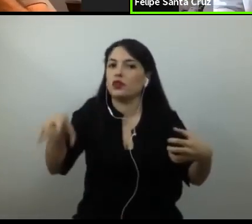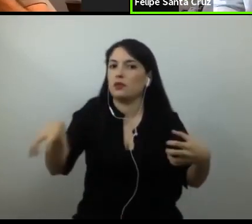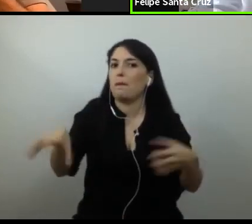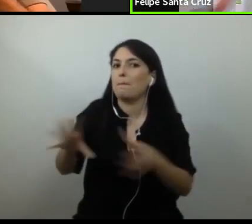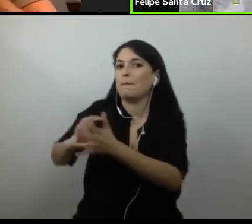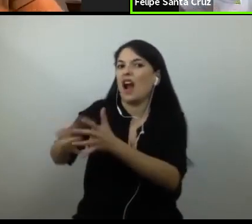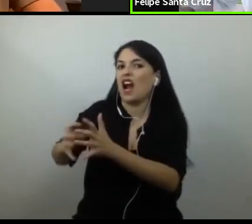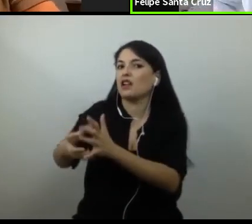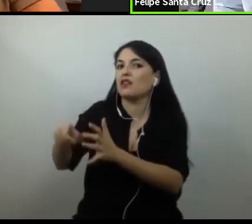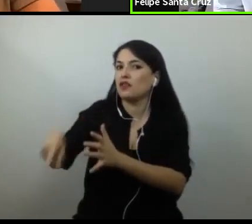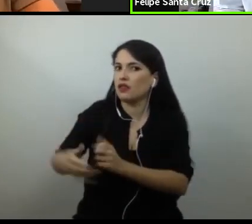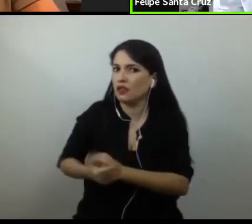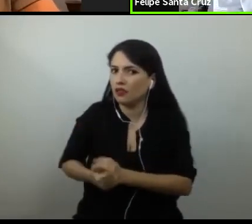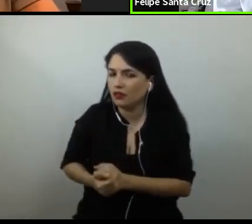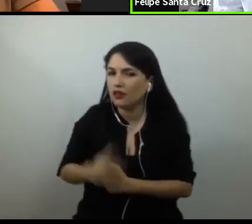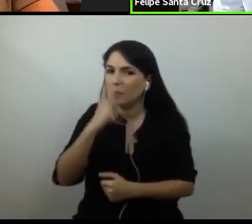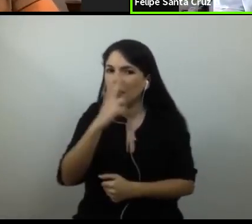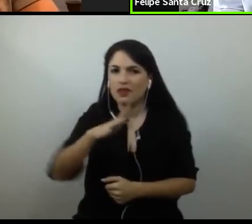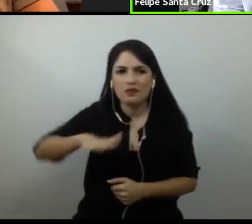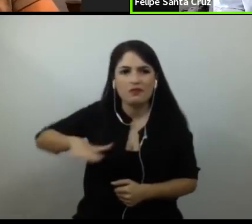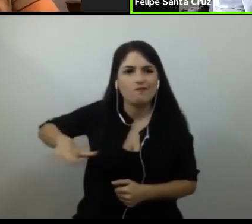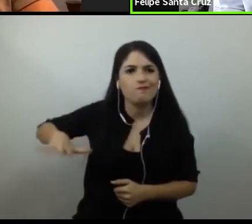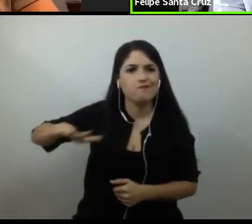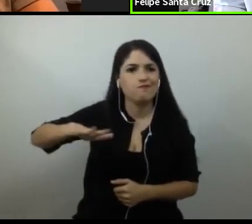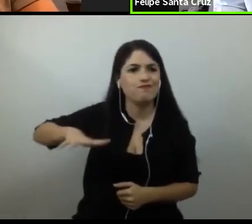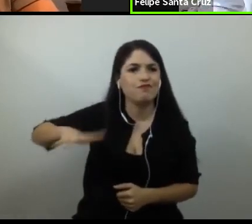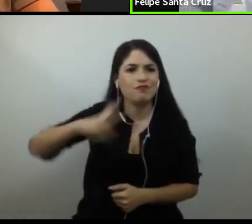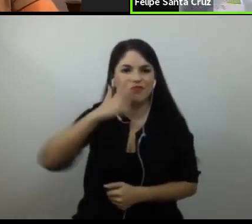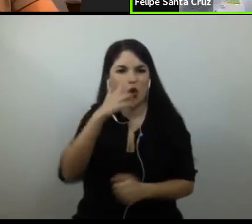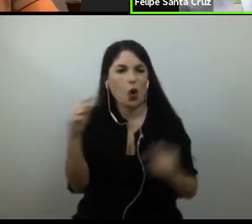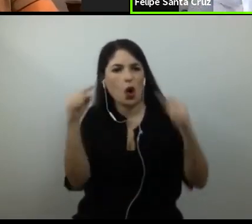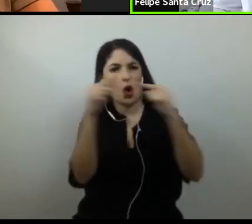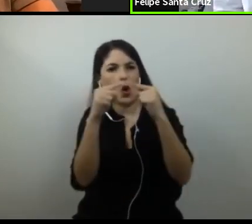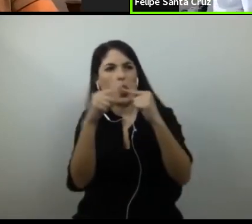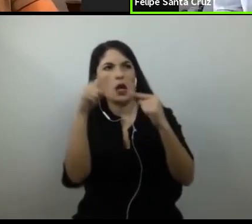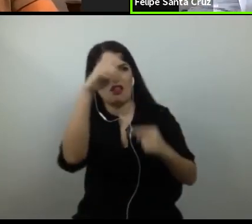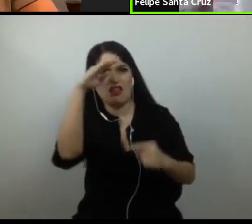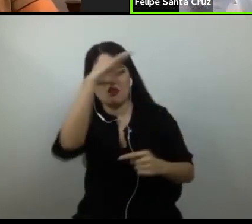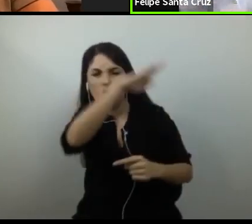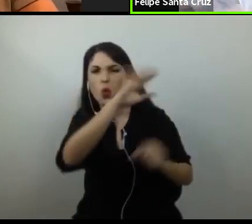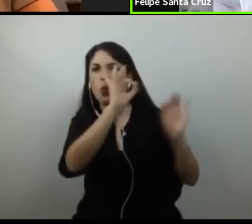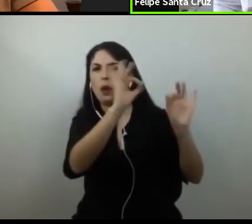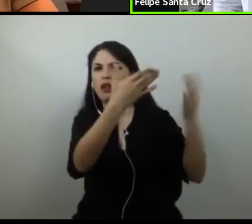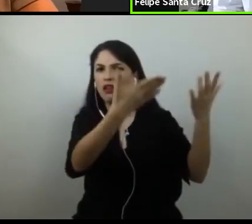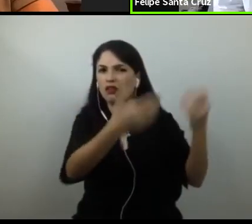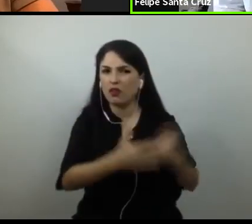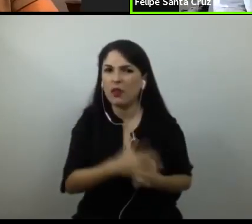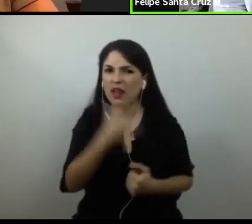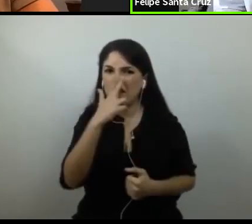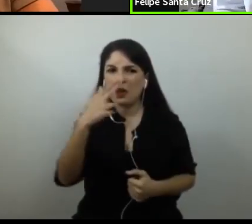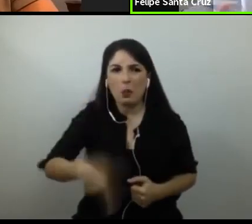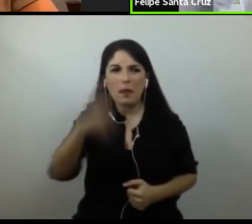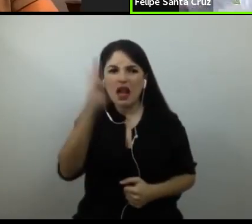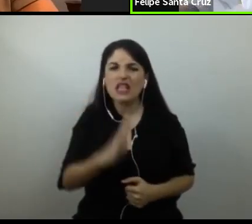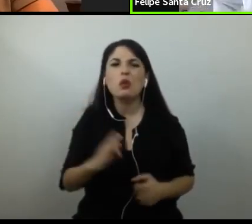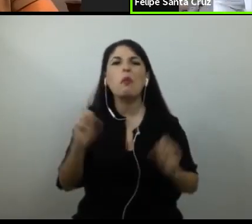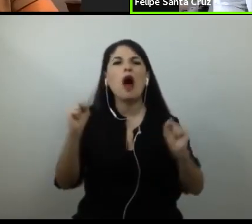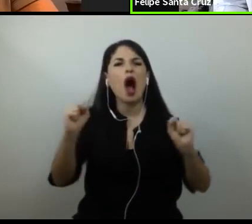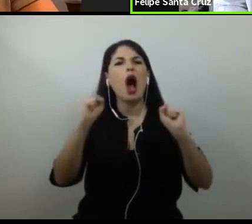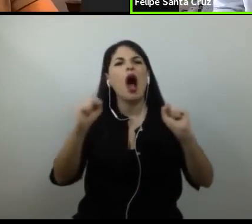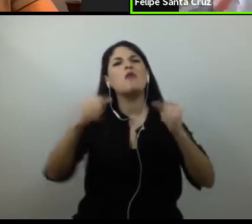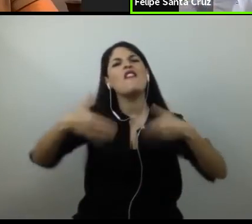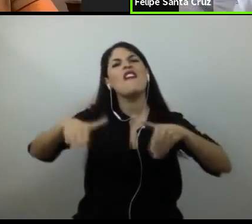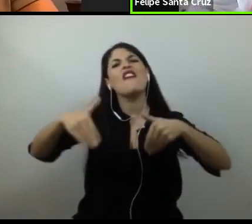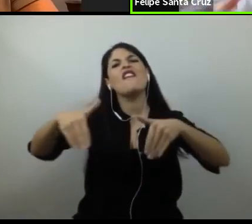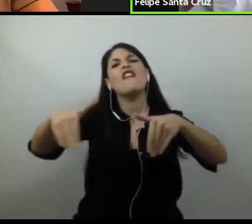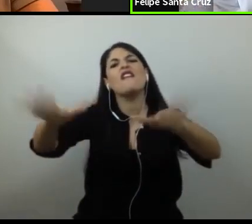com essa conduta desgovernada do presidente da República, esse ambiente de que vale tudo no Brasil. Vale tudo.